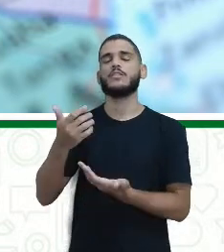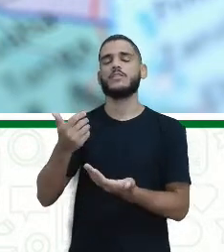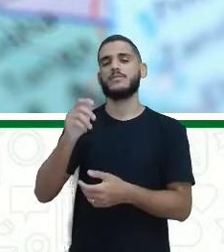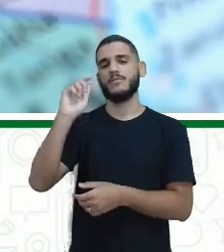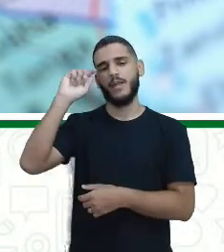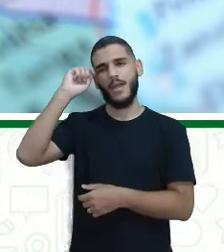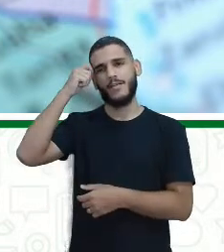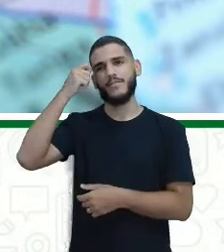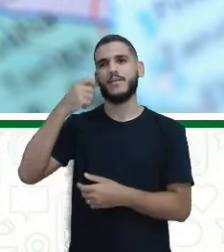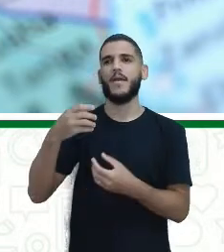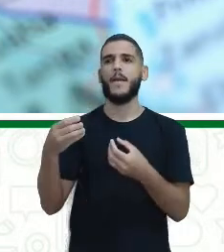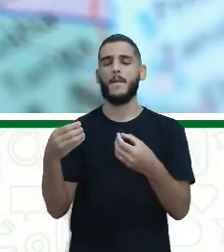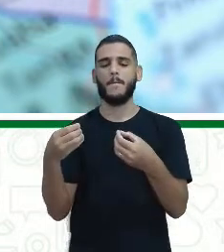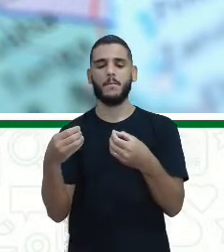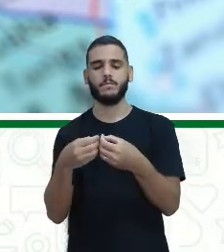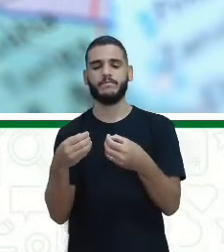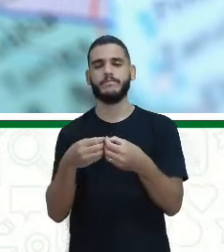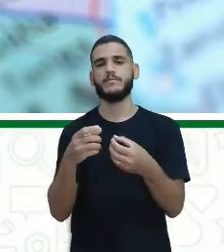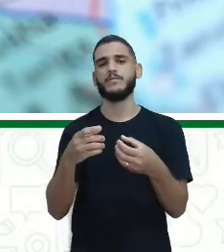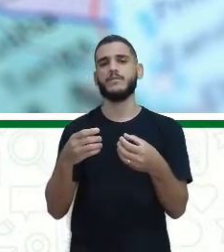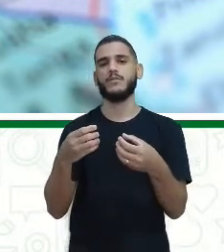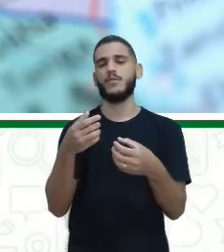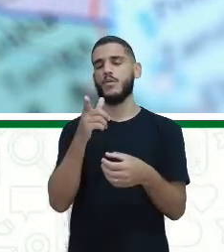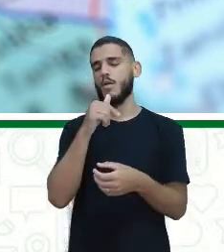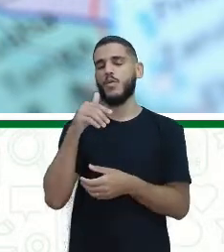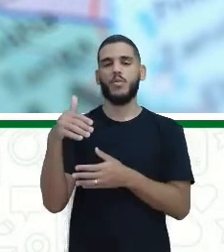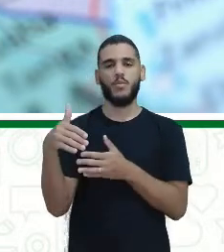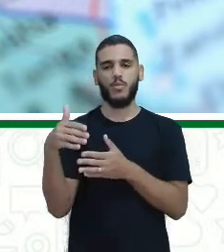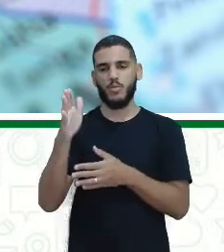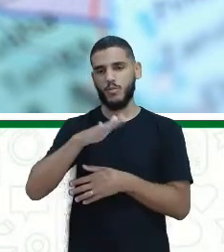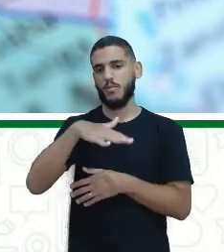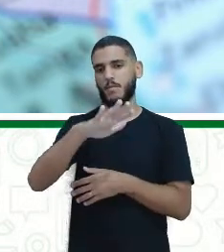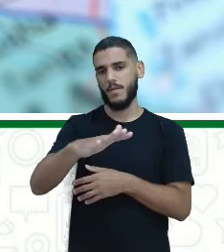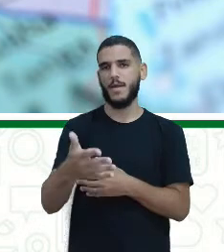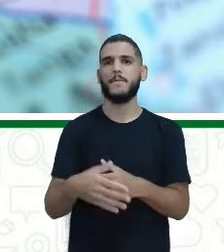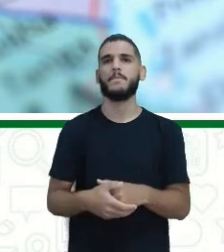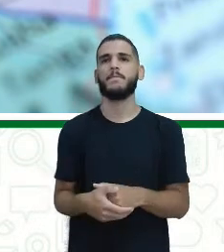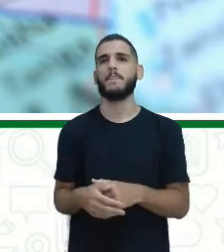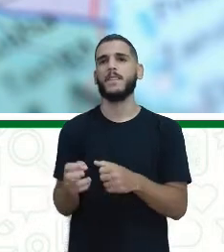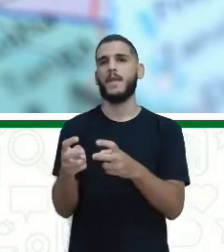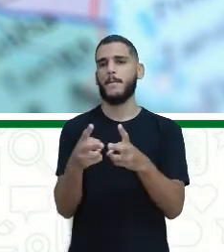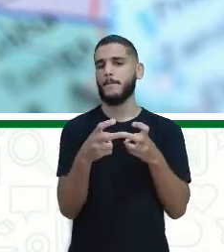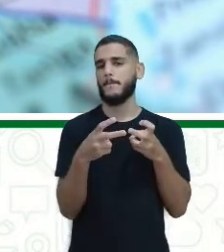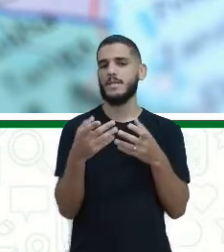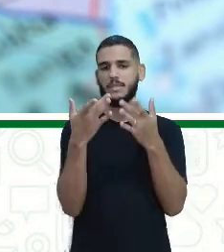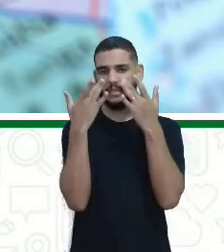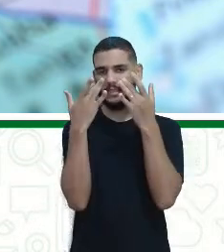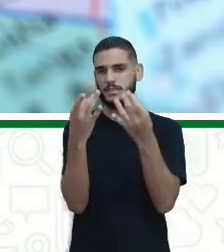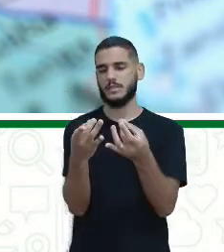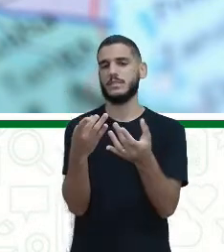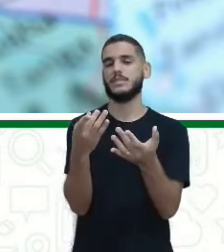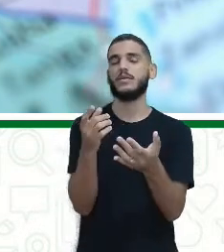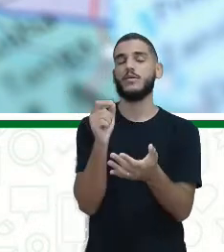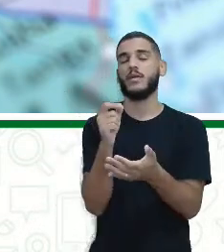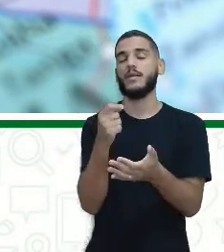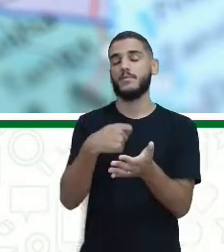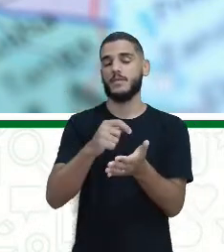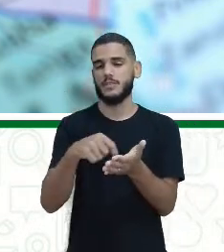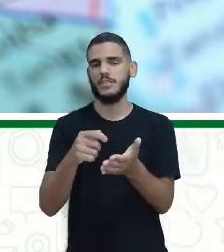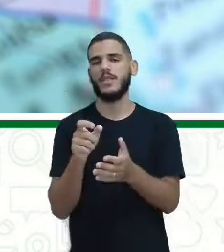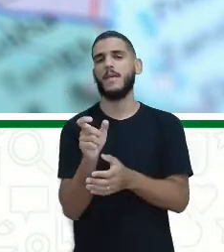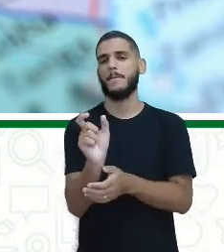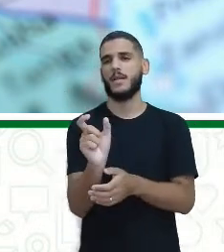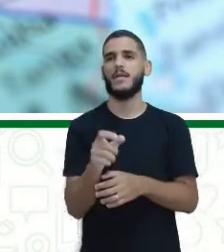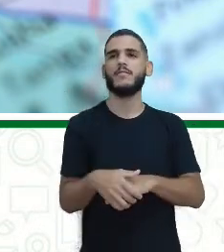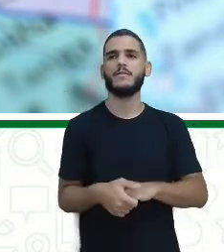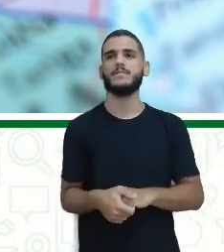ali, fica no litoral do Oceano Índico. Presta atenção na escrita dessa palavra, gente. Quando a gente escreve essa palavra utilizando